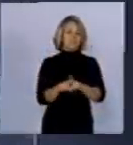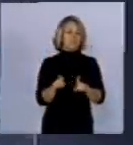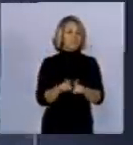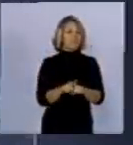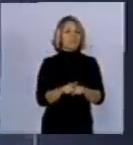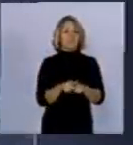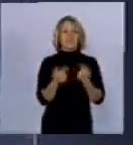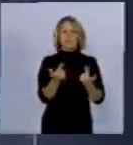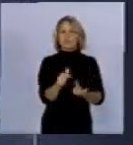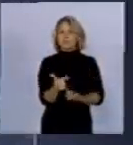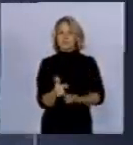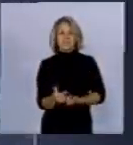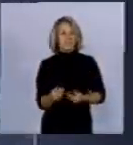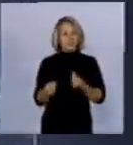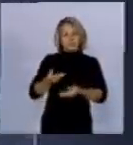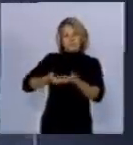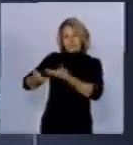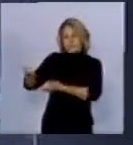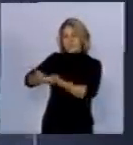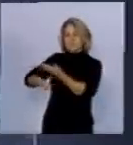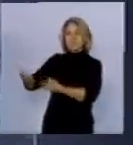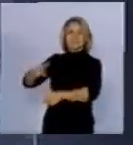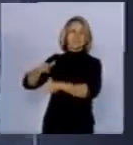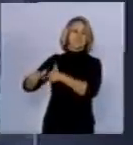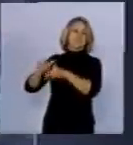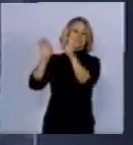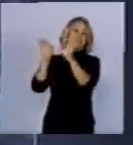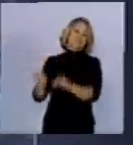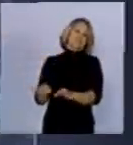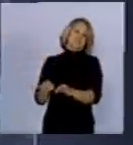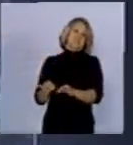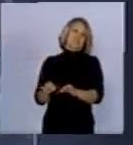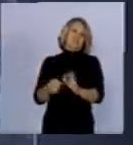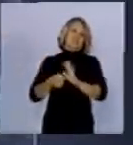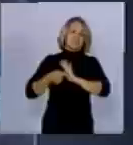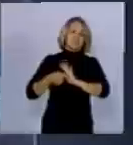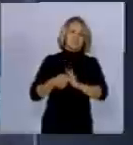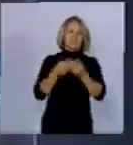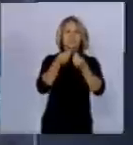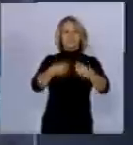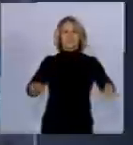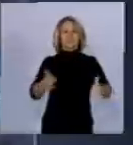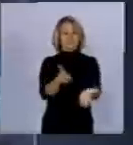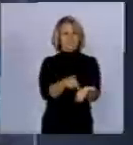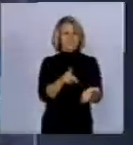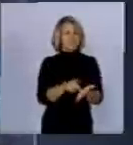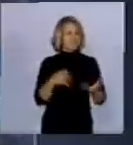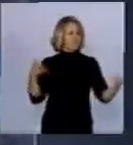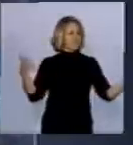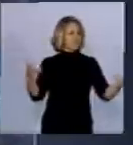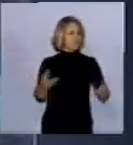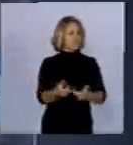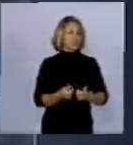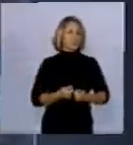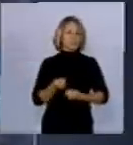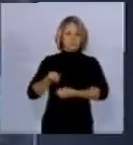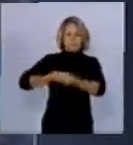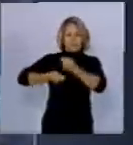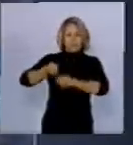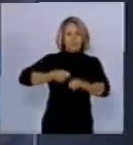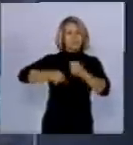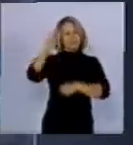manutenção de relações trabalhistas estáveis o que sem dúvida gera um prejuízo absurdo paraa economia